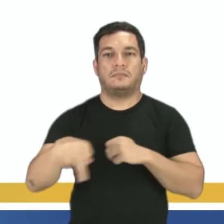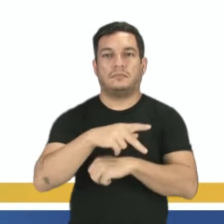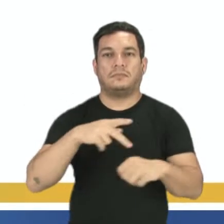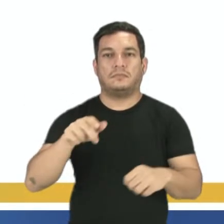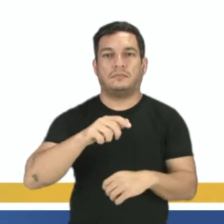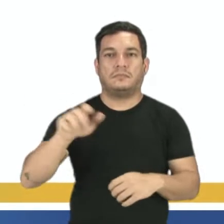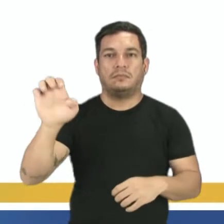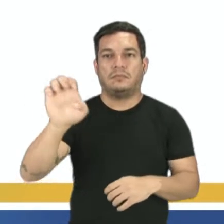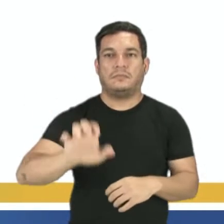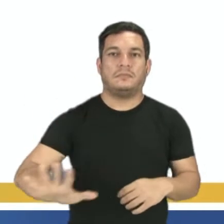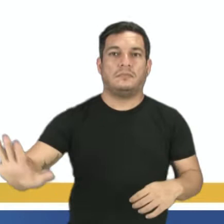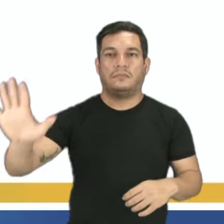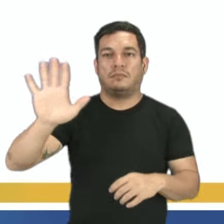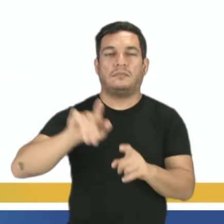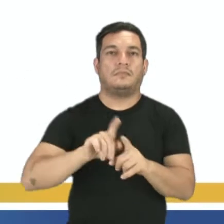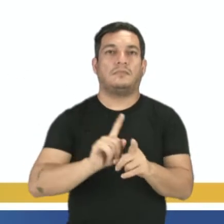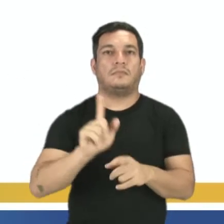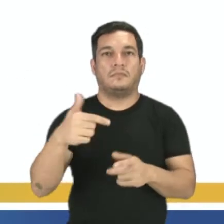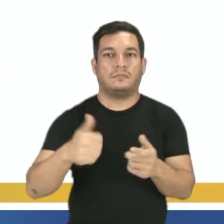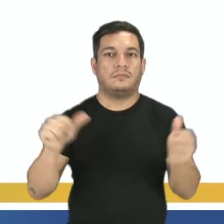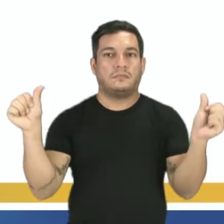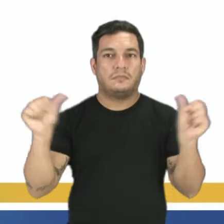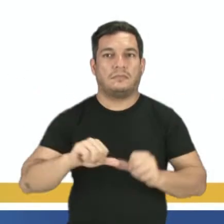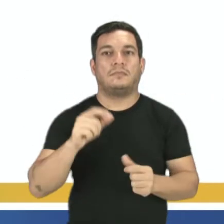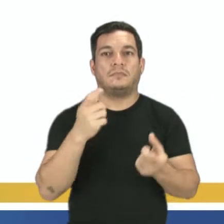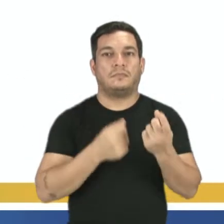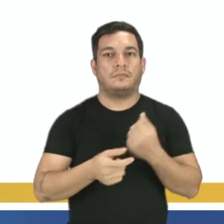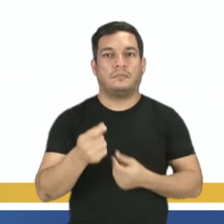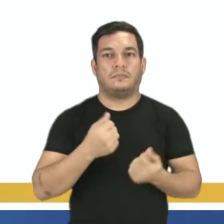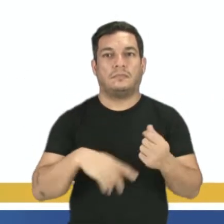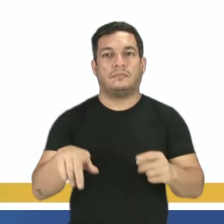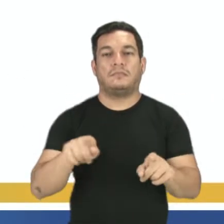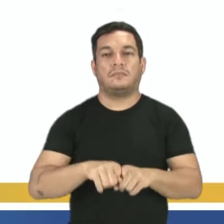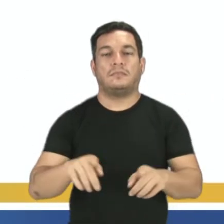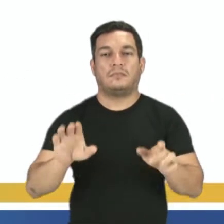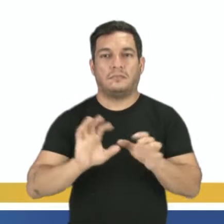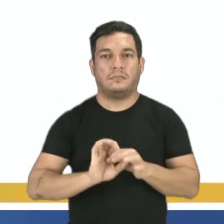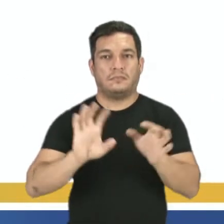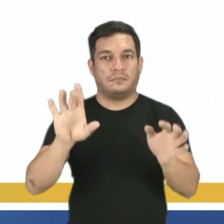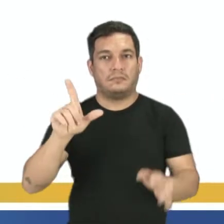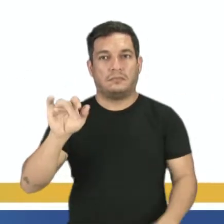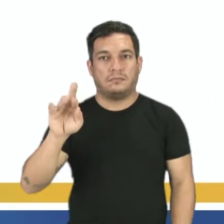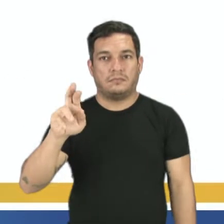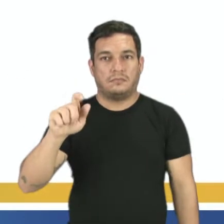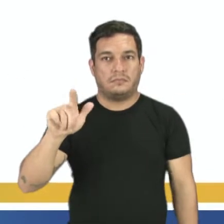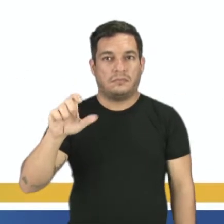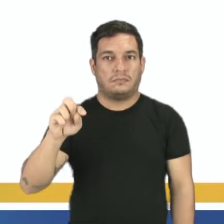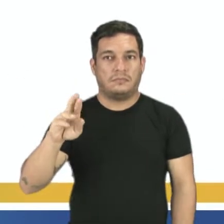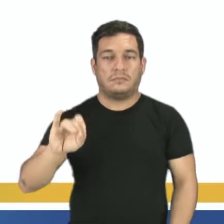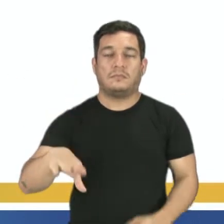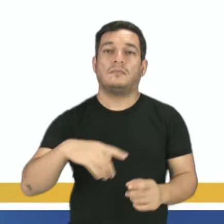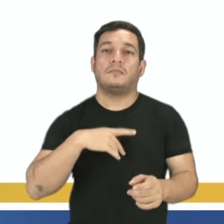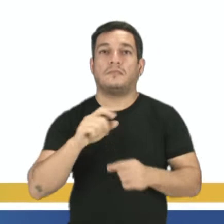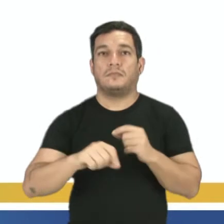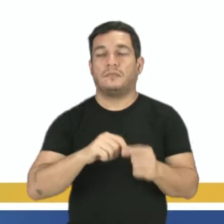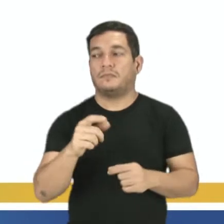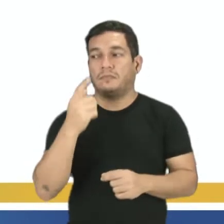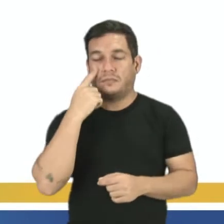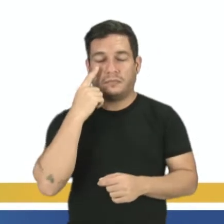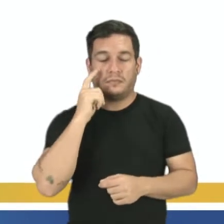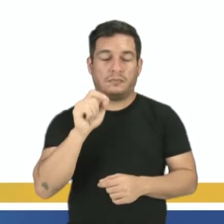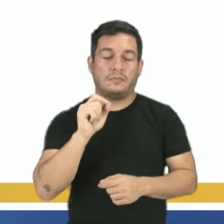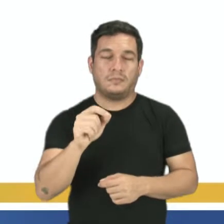a partir da crise do capitalismo e do liberalismo. O totalitarismo foi uma reação conservadora